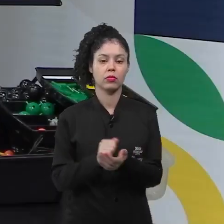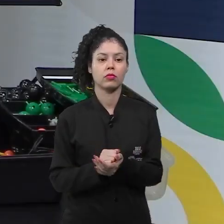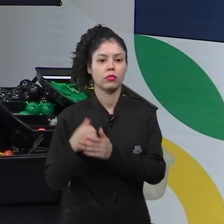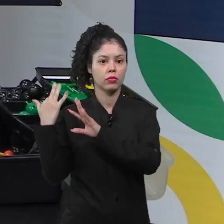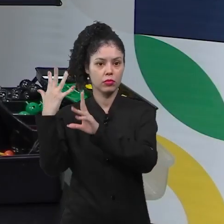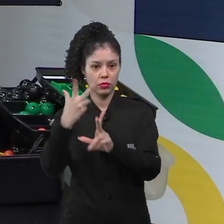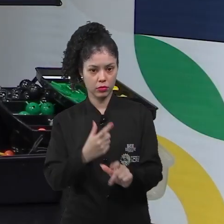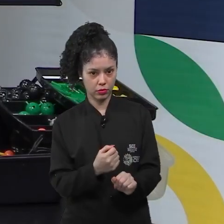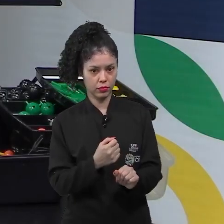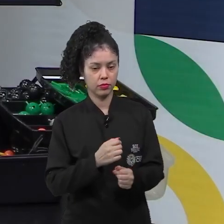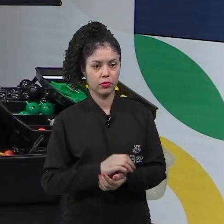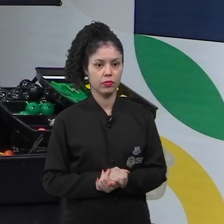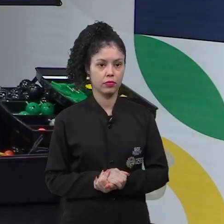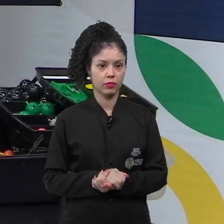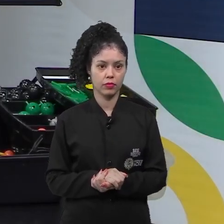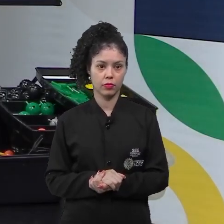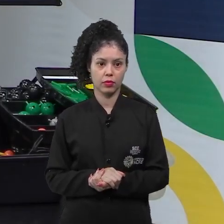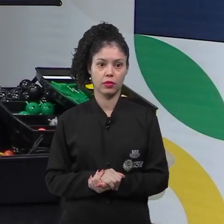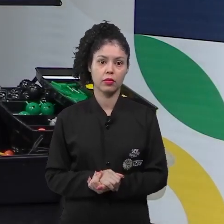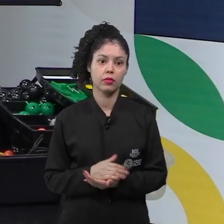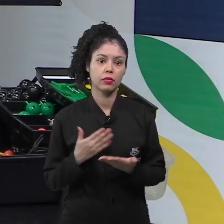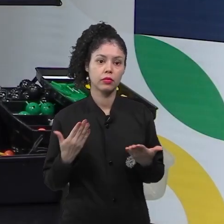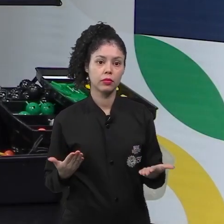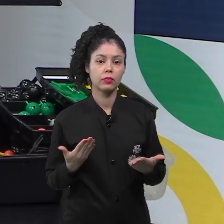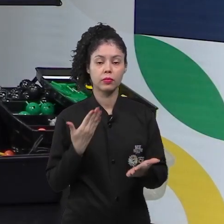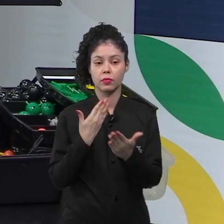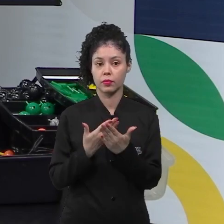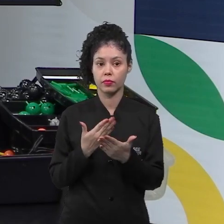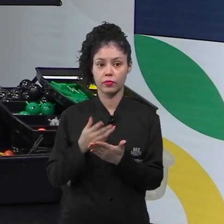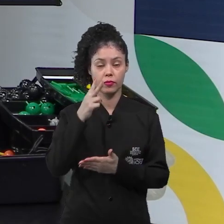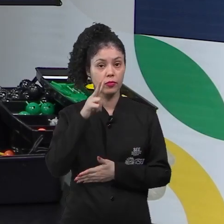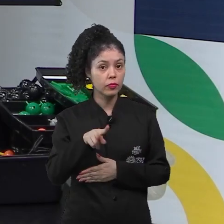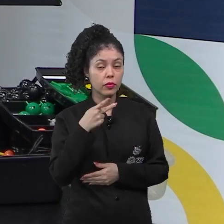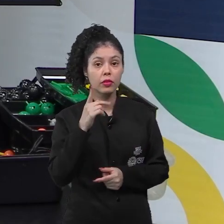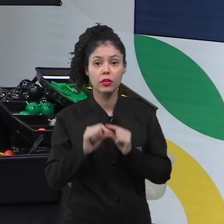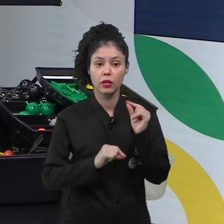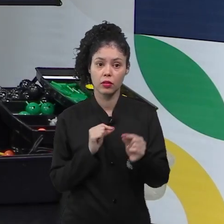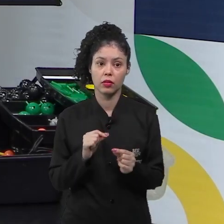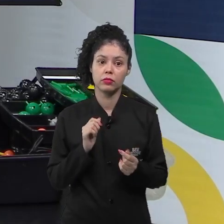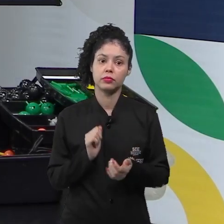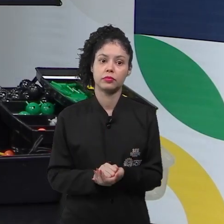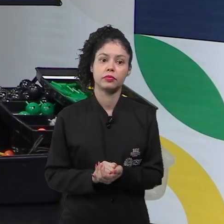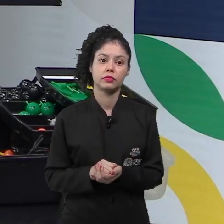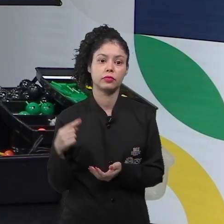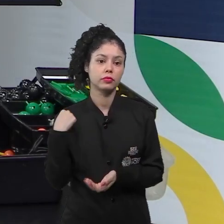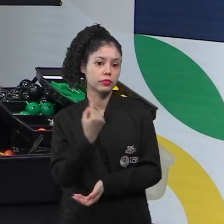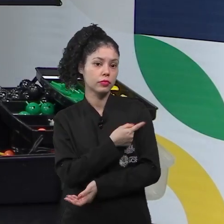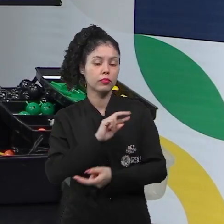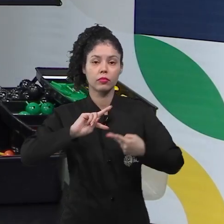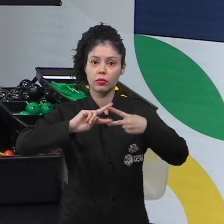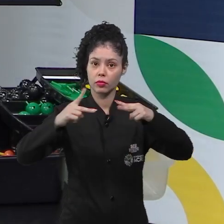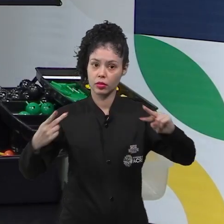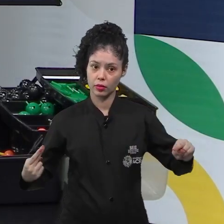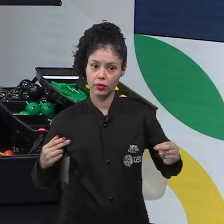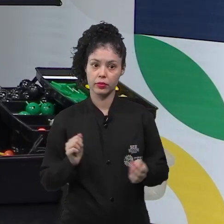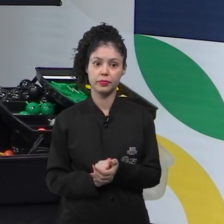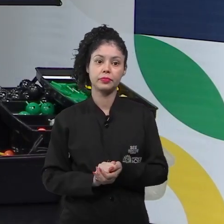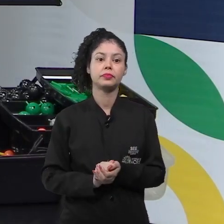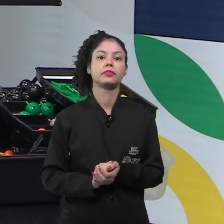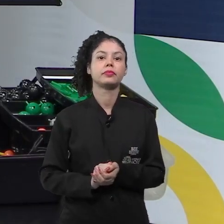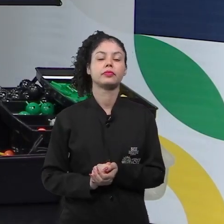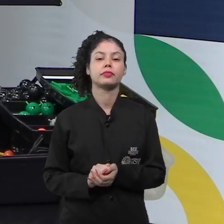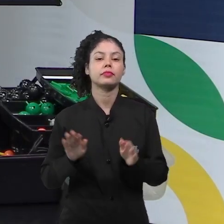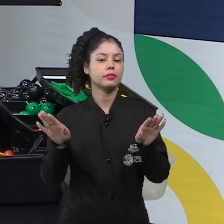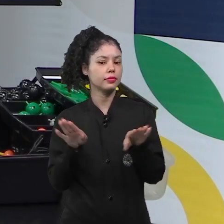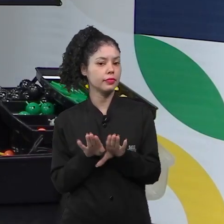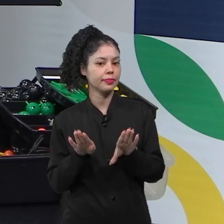vamos ali para o nosso revisando, gente. Então, nessa aula a gente falou muito sobre a questão do nosso DNA, da nossa genética